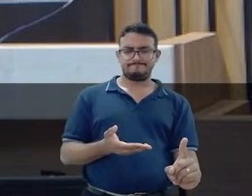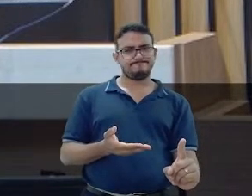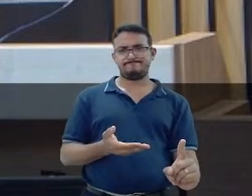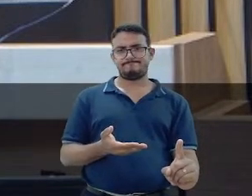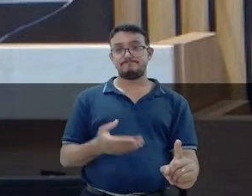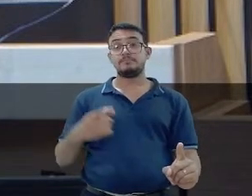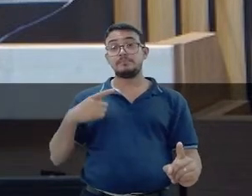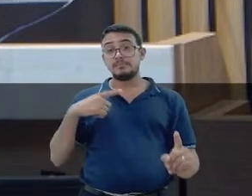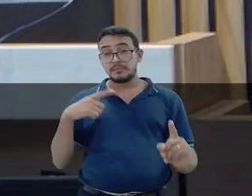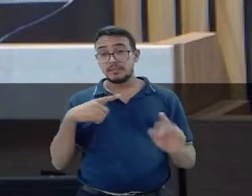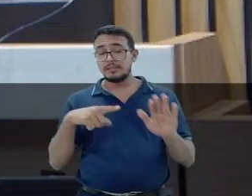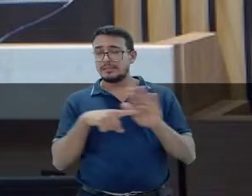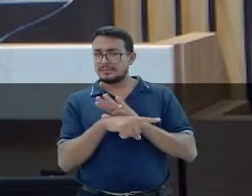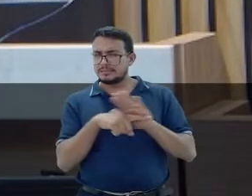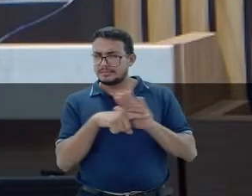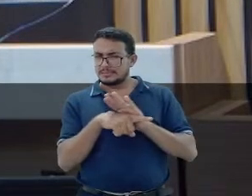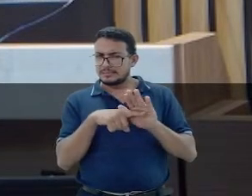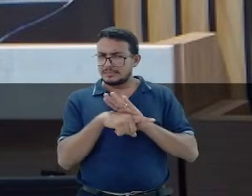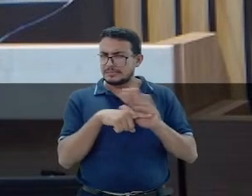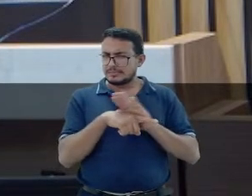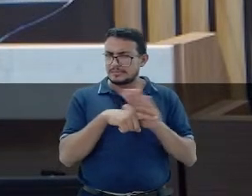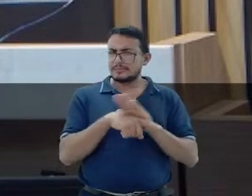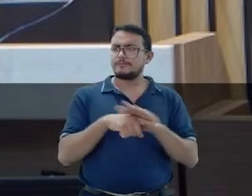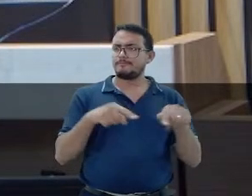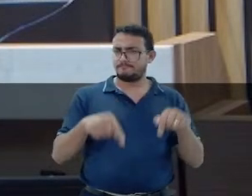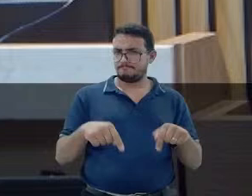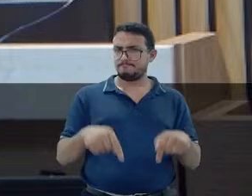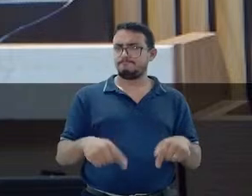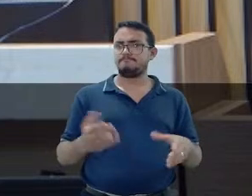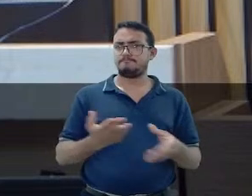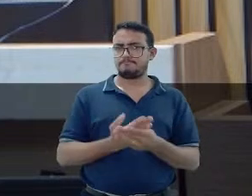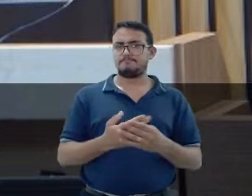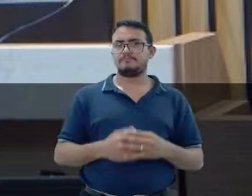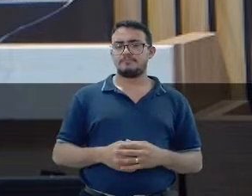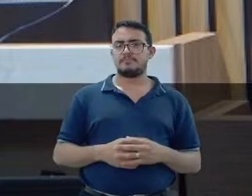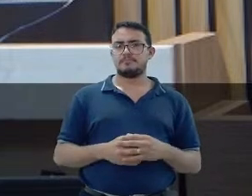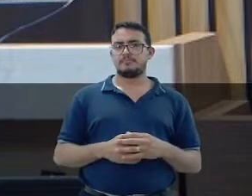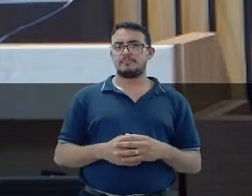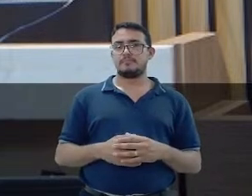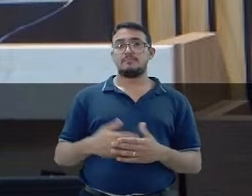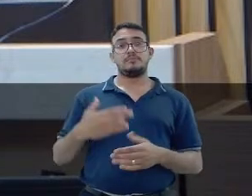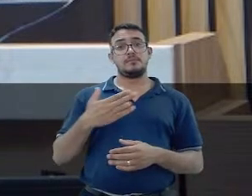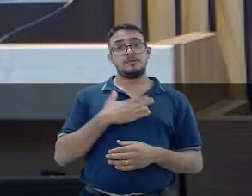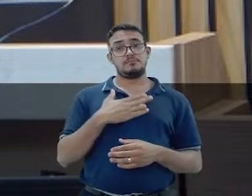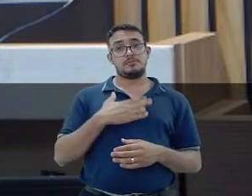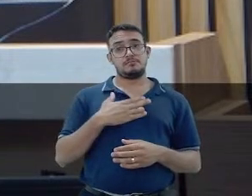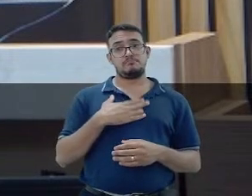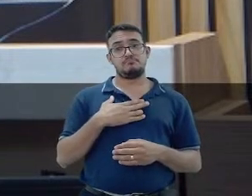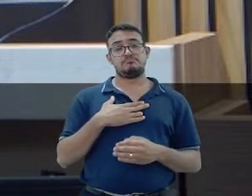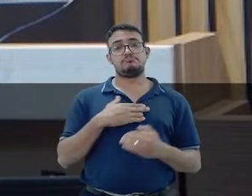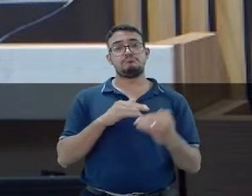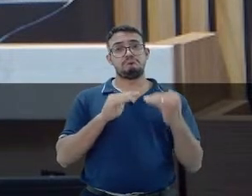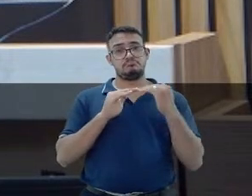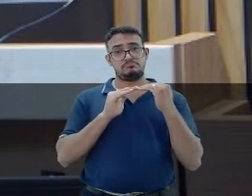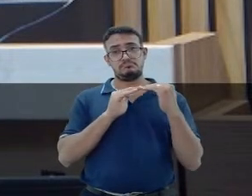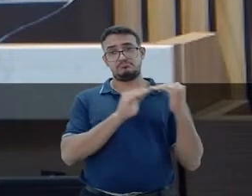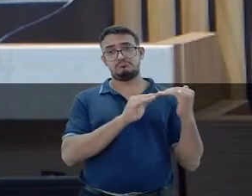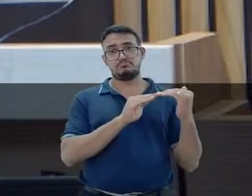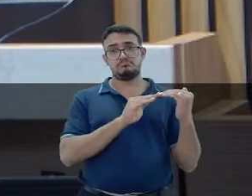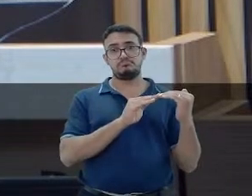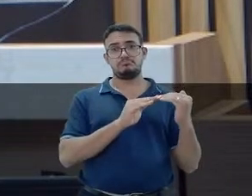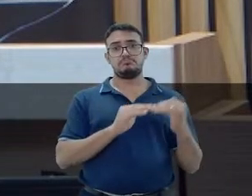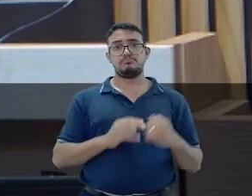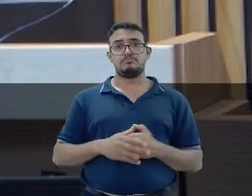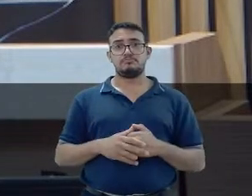das circunstâncias no caso em apresco, e eu comungo do entendimento exposado na origem,